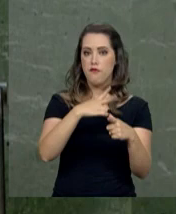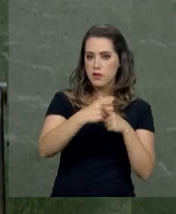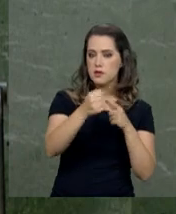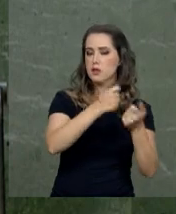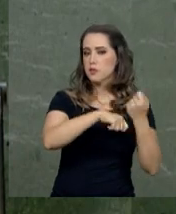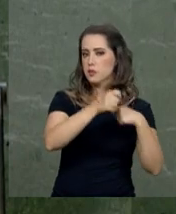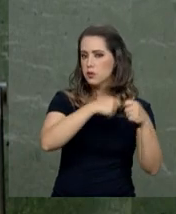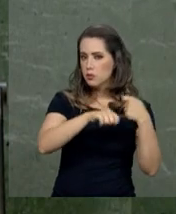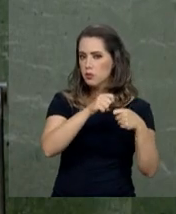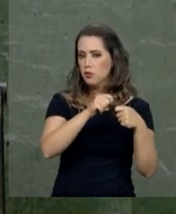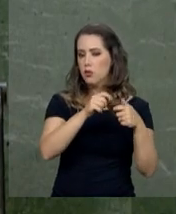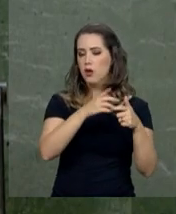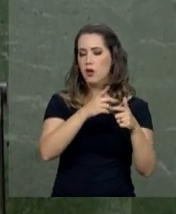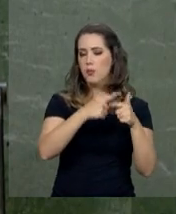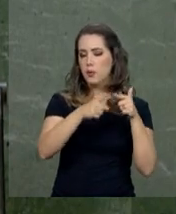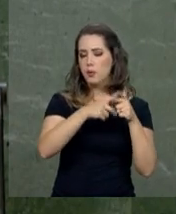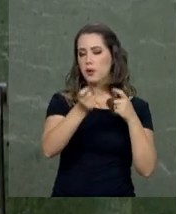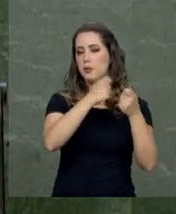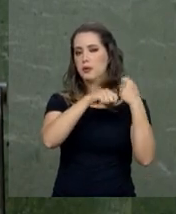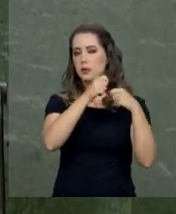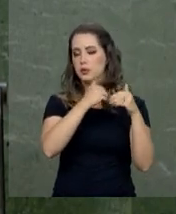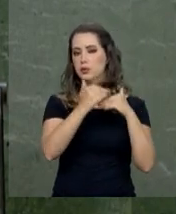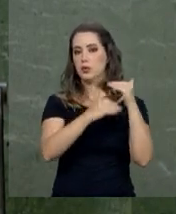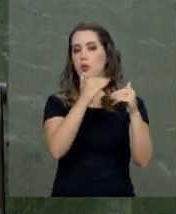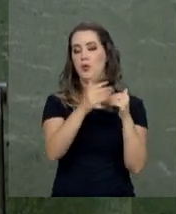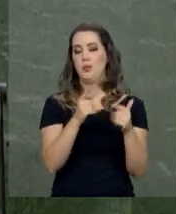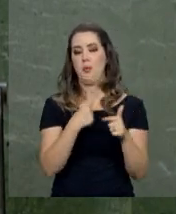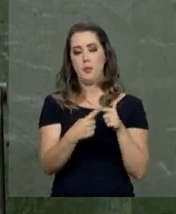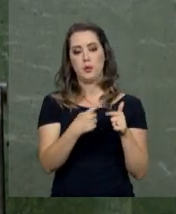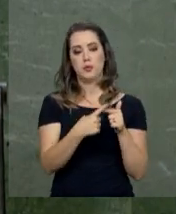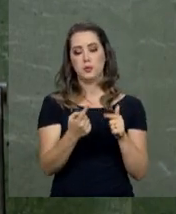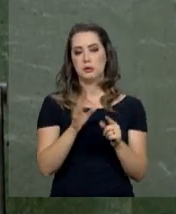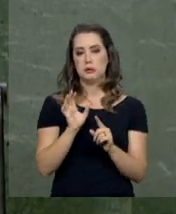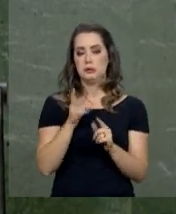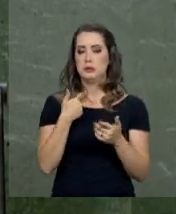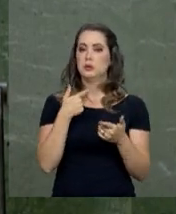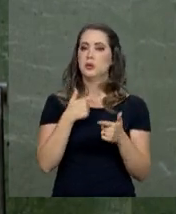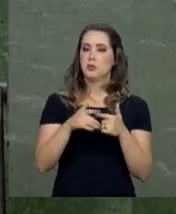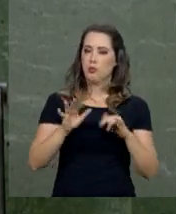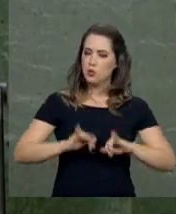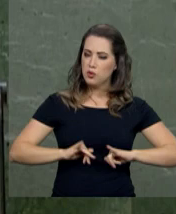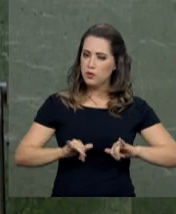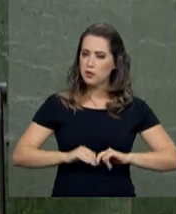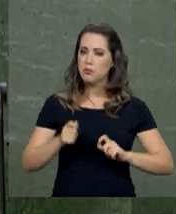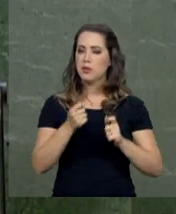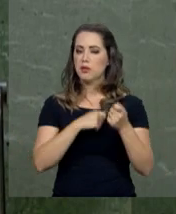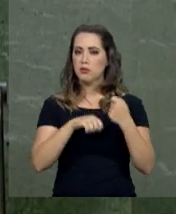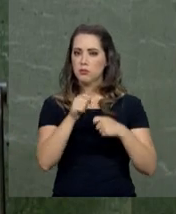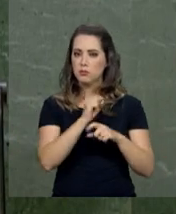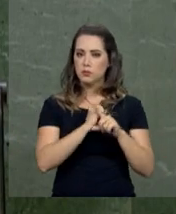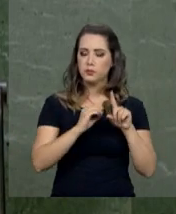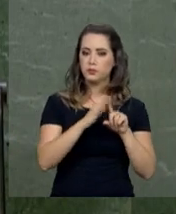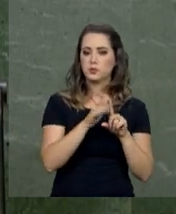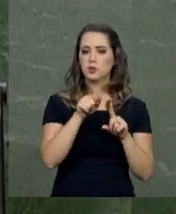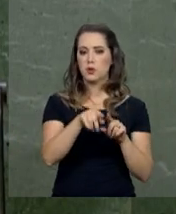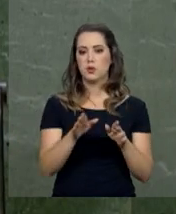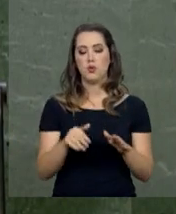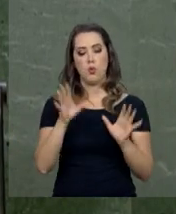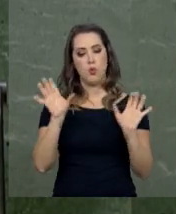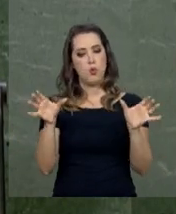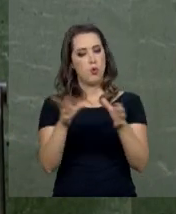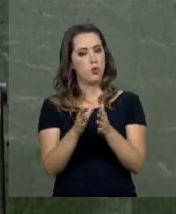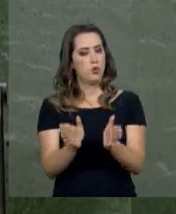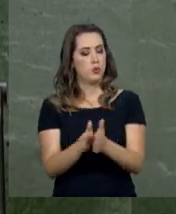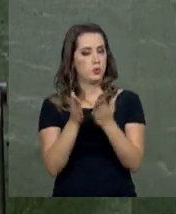história em sessão com severas conseqüências para a sociedade sobretudo para os mais pobres recolocamos as contas